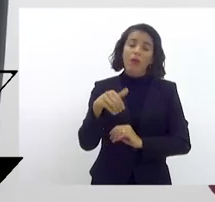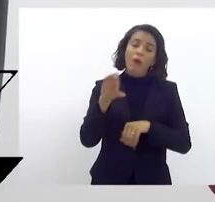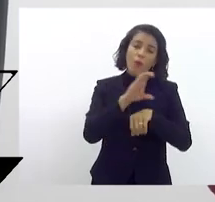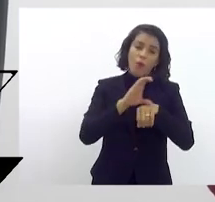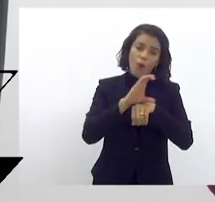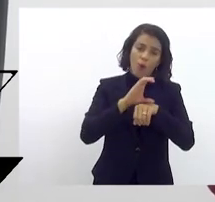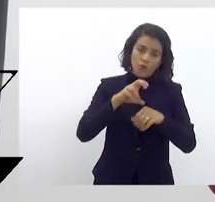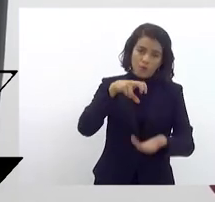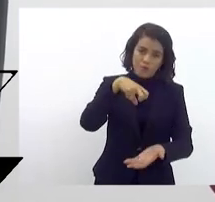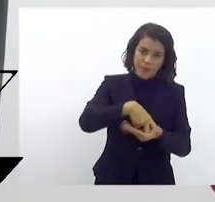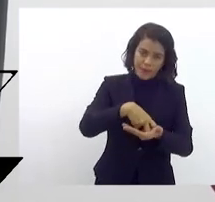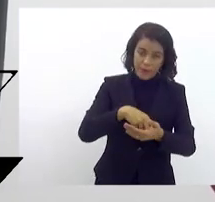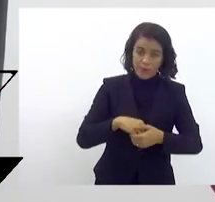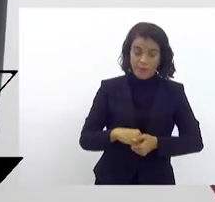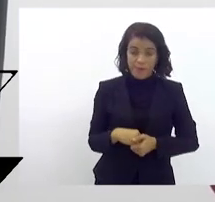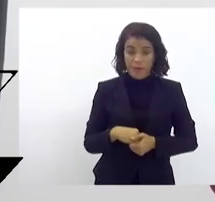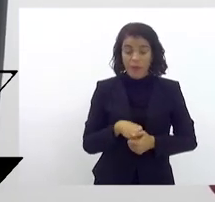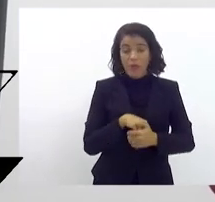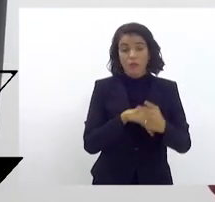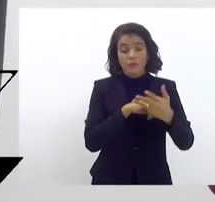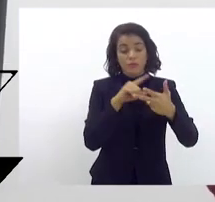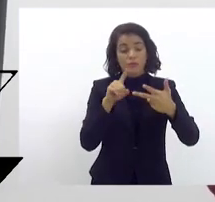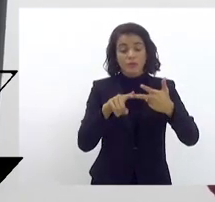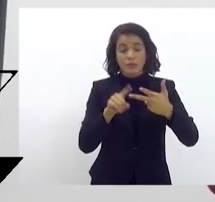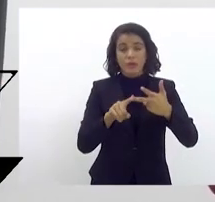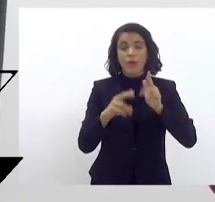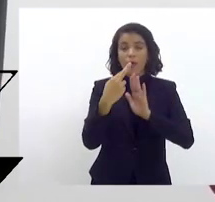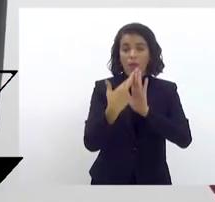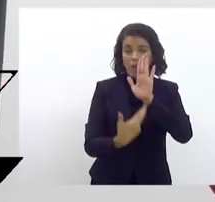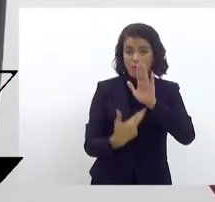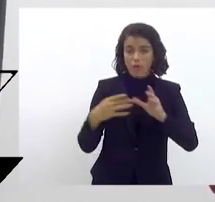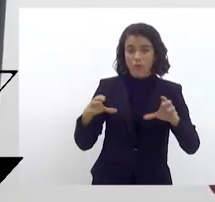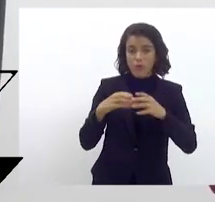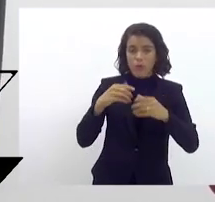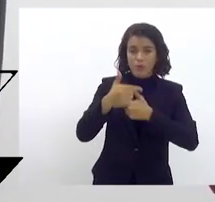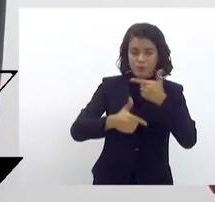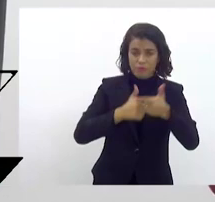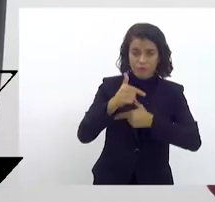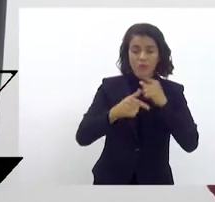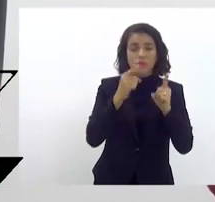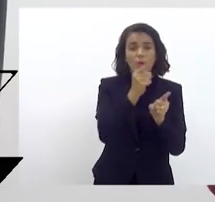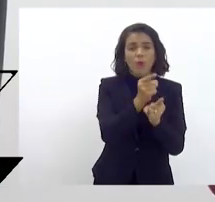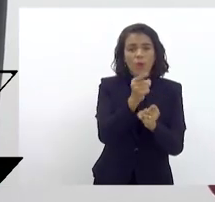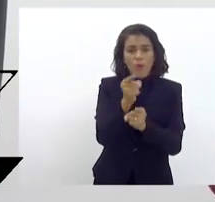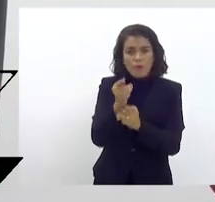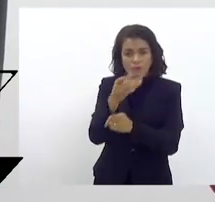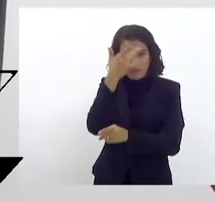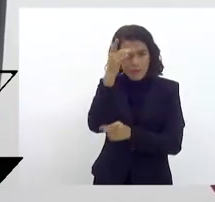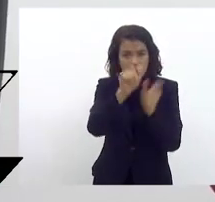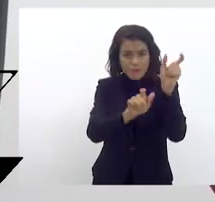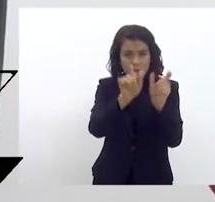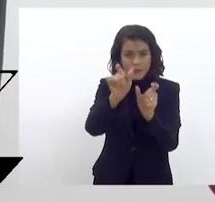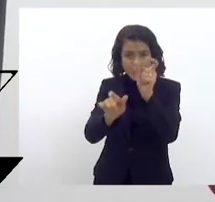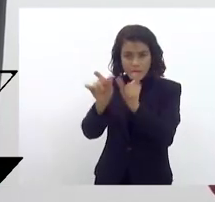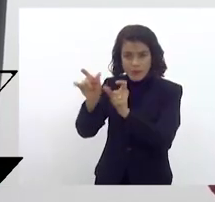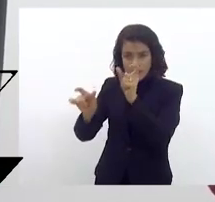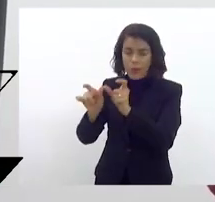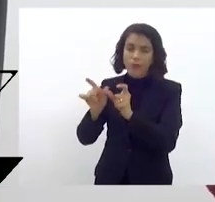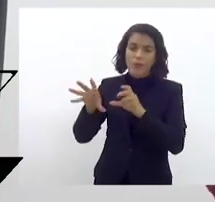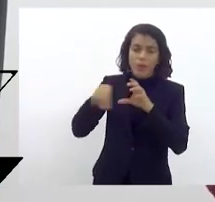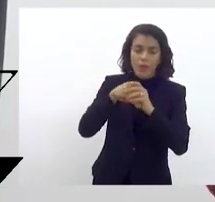brasileiro uma terceira é o relatório do grupo de trabalho sobre reconhecimento de pessoas do Conselho Nacional de